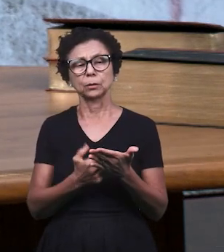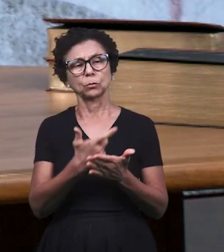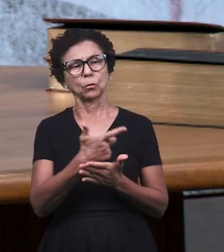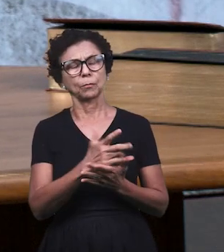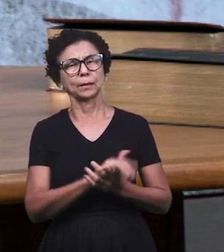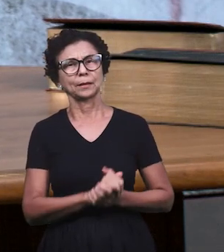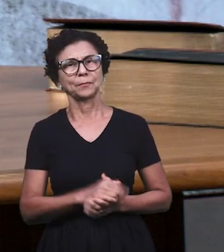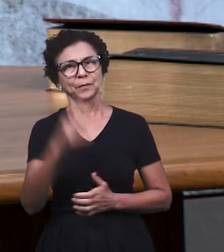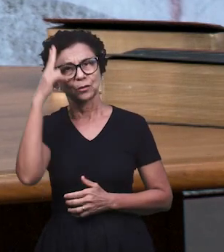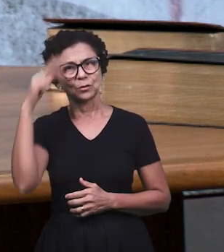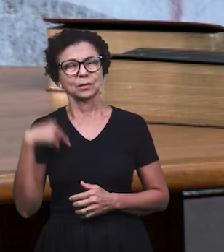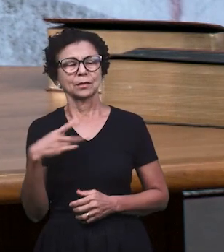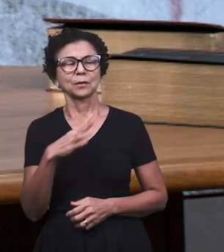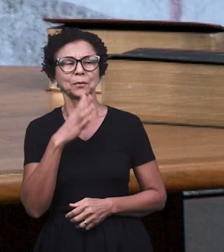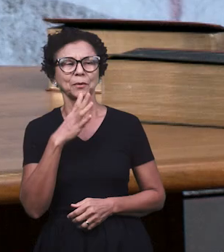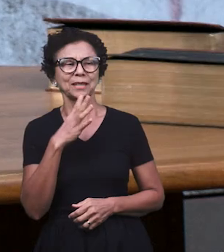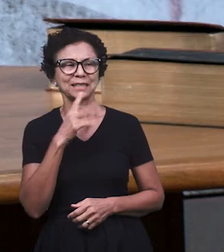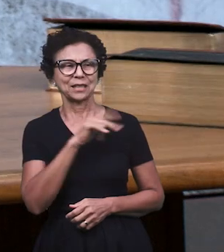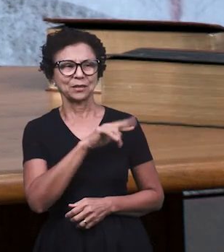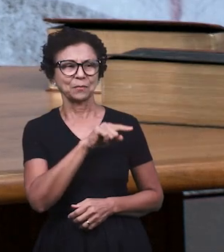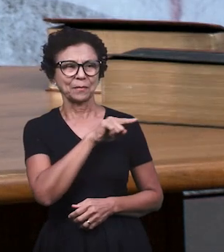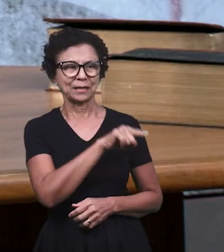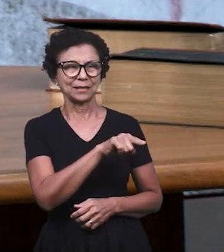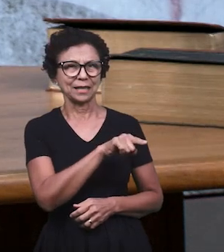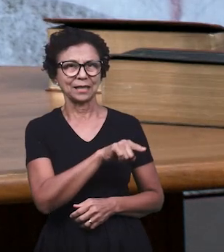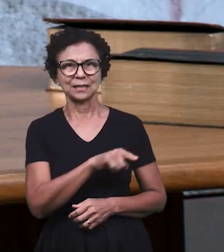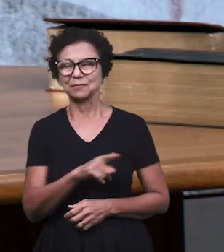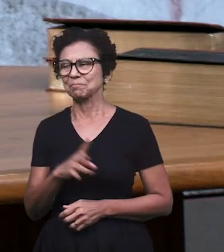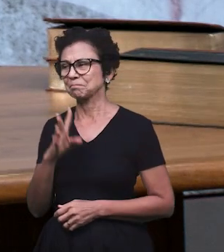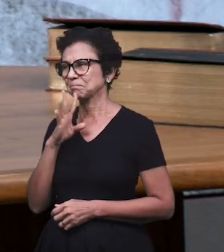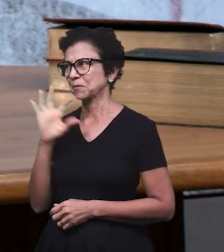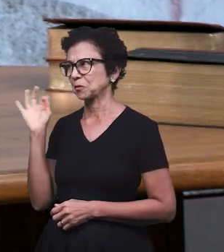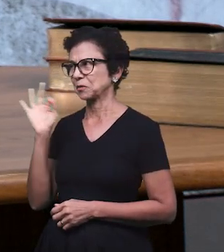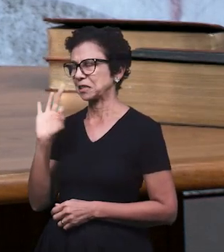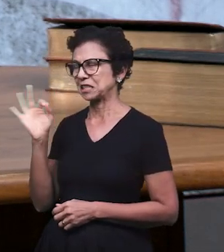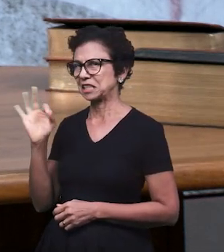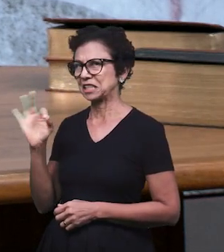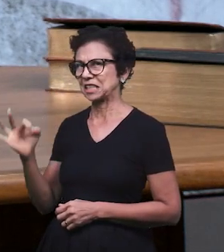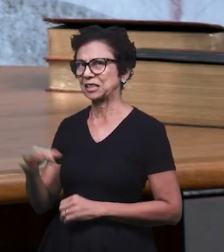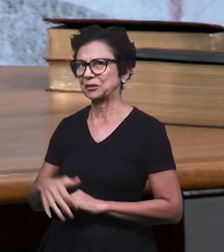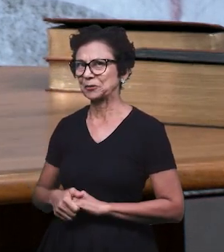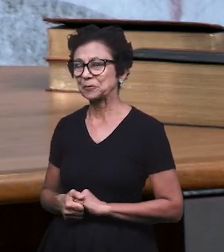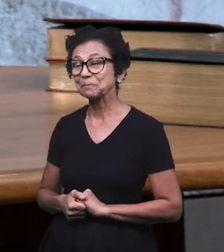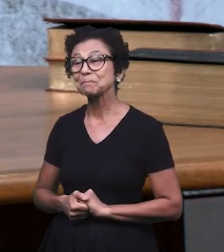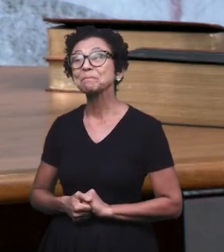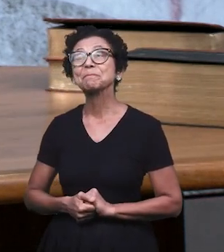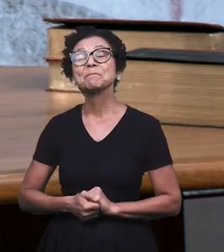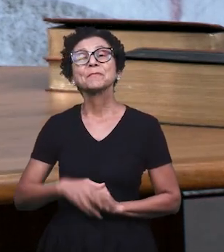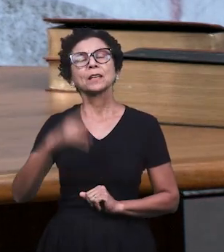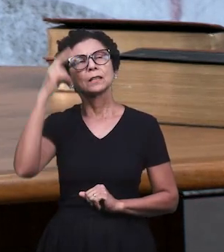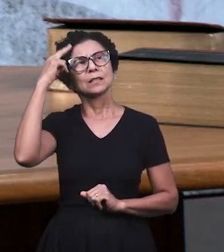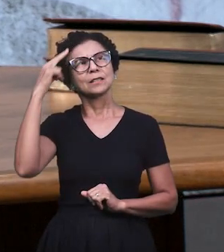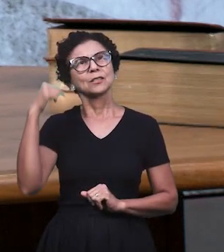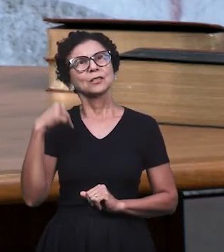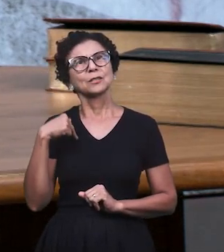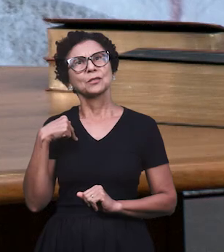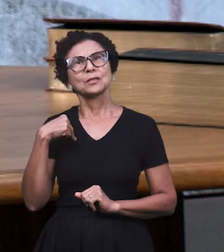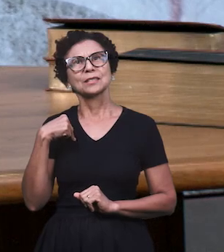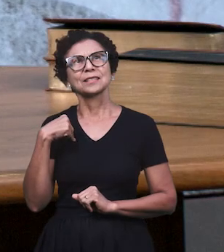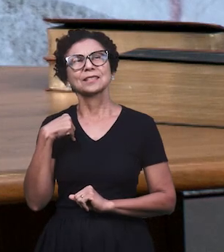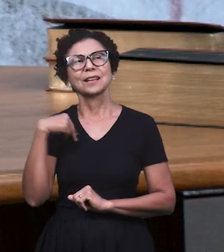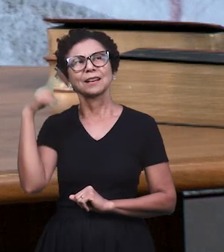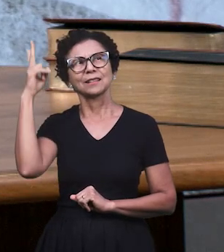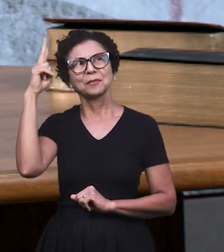seus irmãos, mas eles não o conheceram. Então José lembrou-se dos sonhos que havia